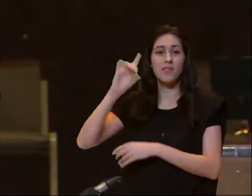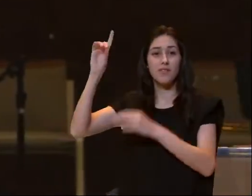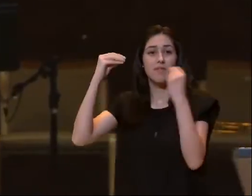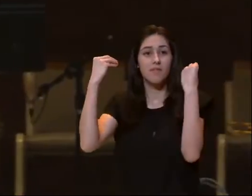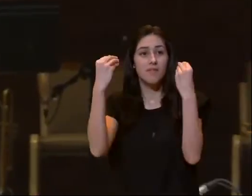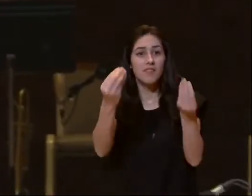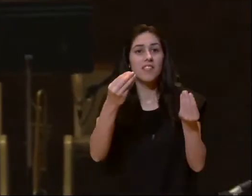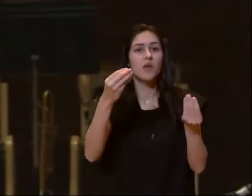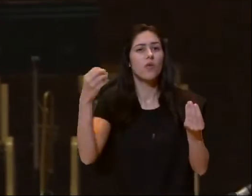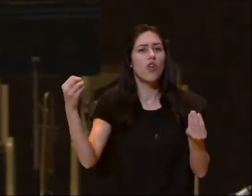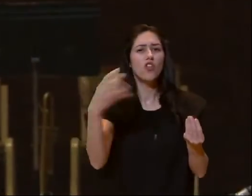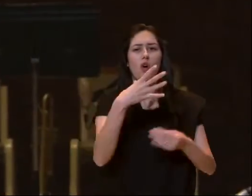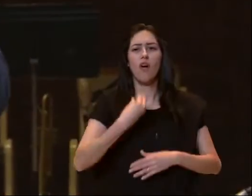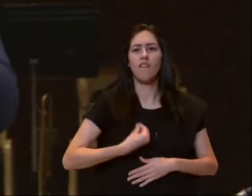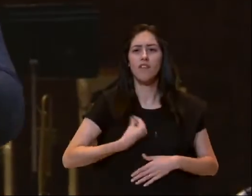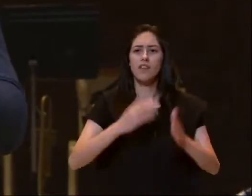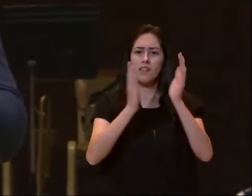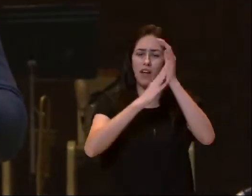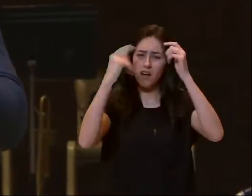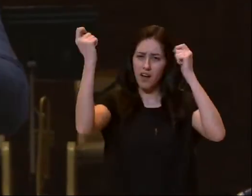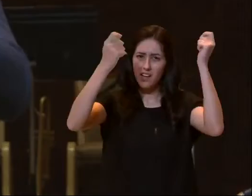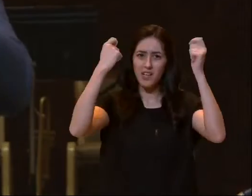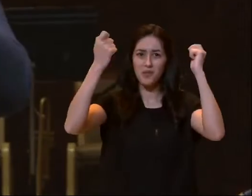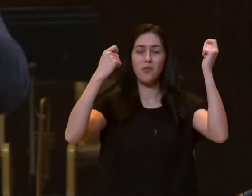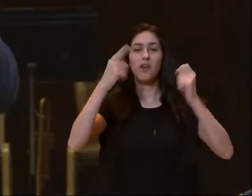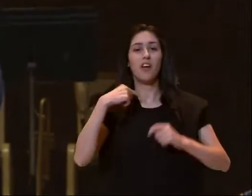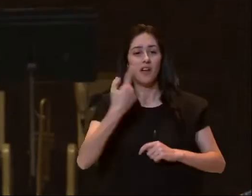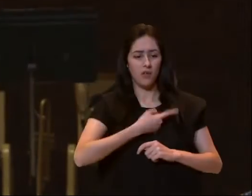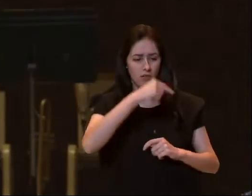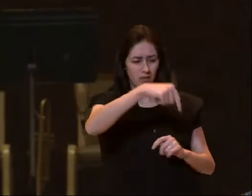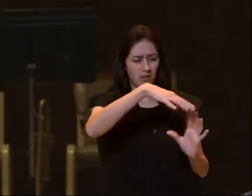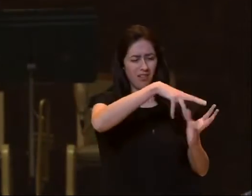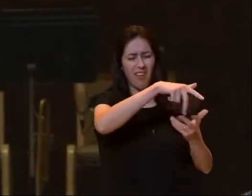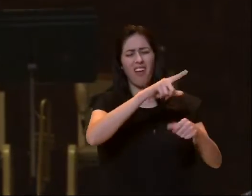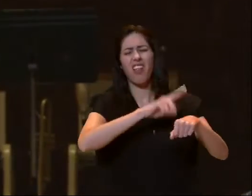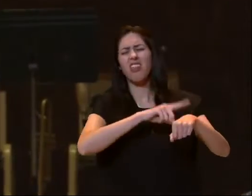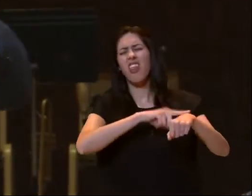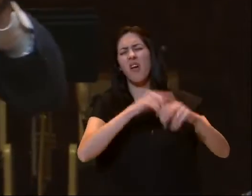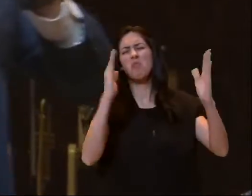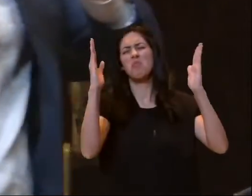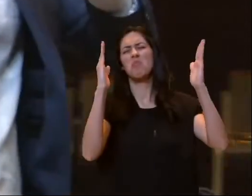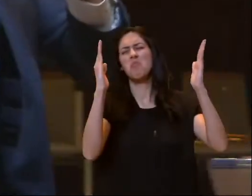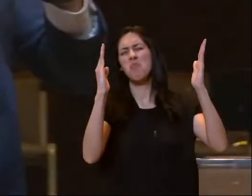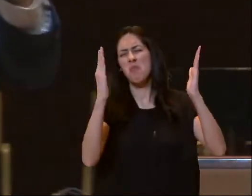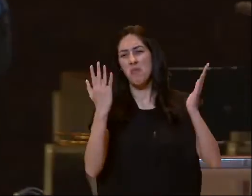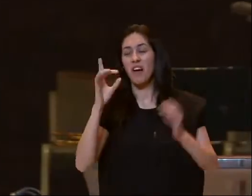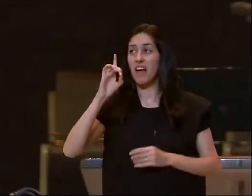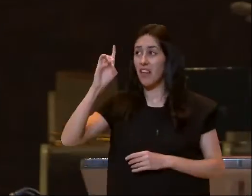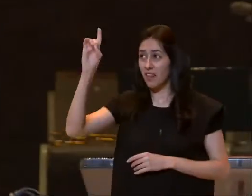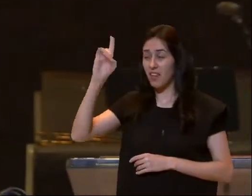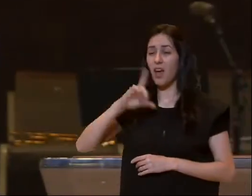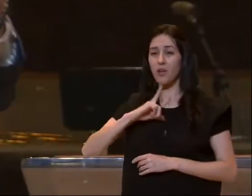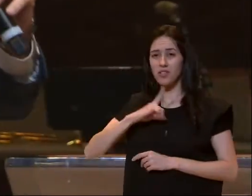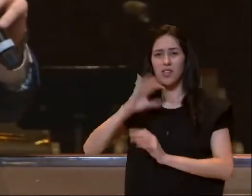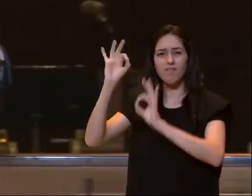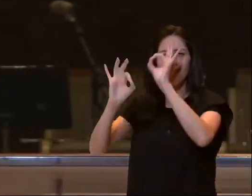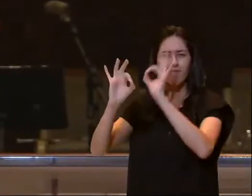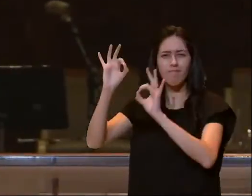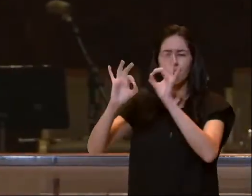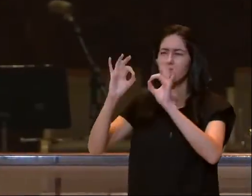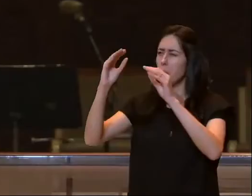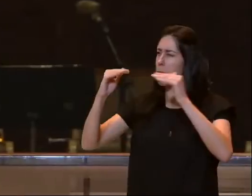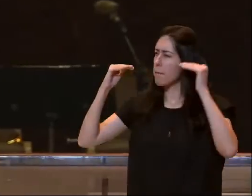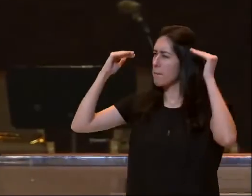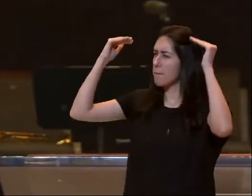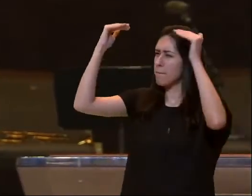condição. Aleluia! Estamos de passagem. Deus tem algo maior e mais maravilhoso. Eu